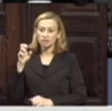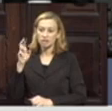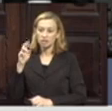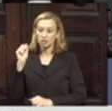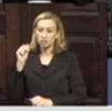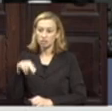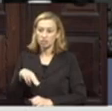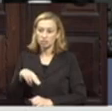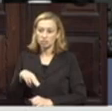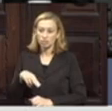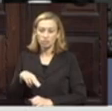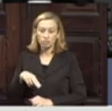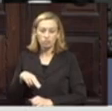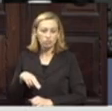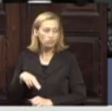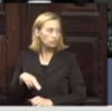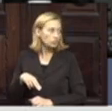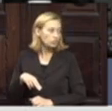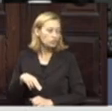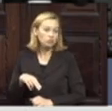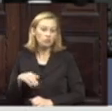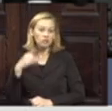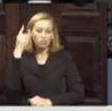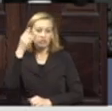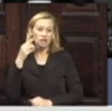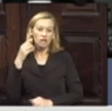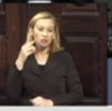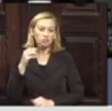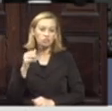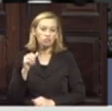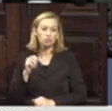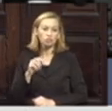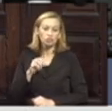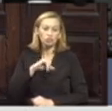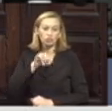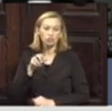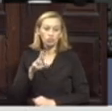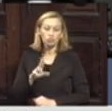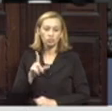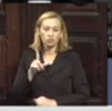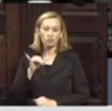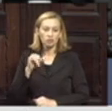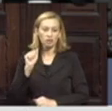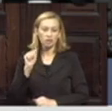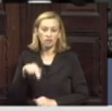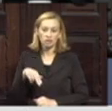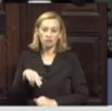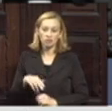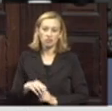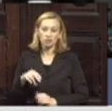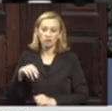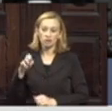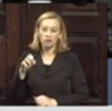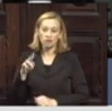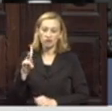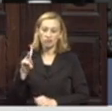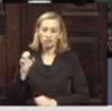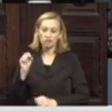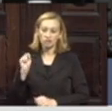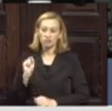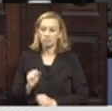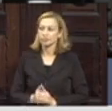amigo nosso que esteve aqui na casa durante muitos anos, o deputado Altineu Cortes. Muito obrigado, presidente.